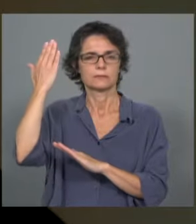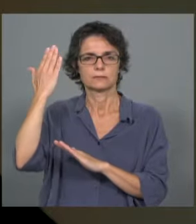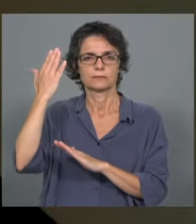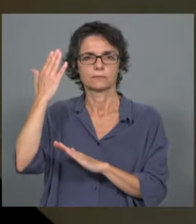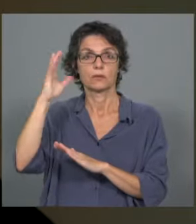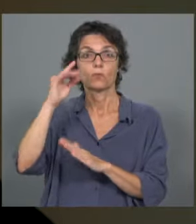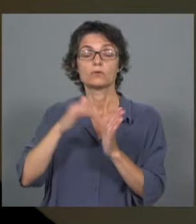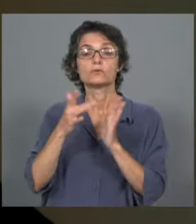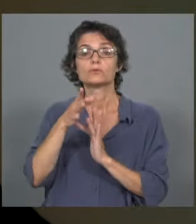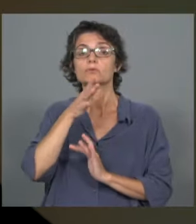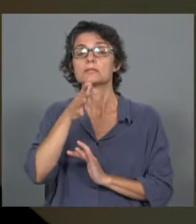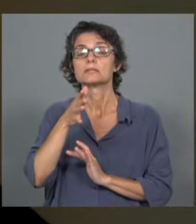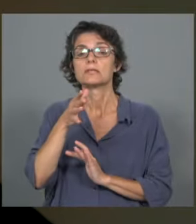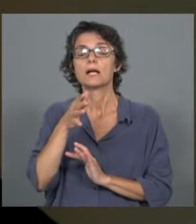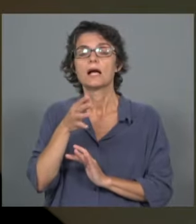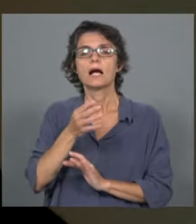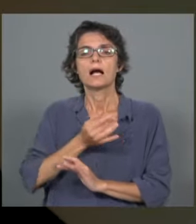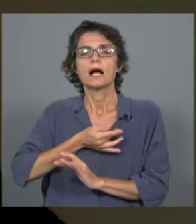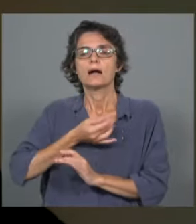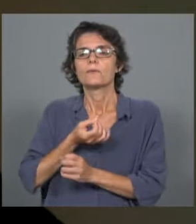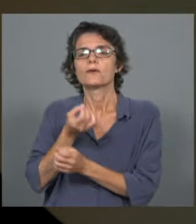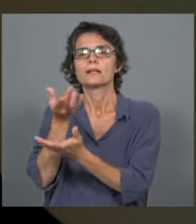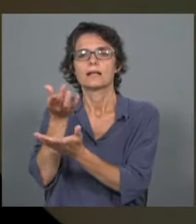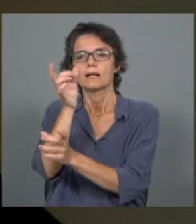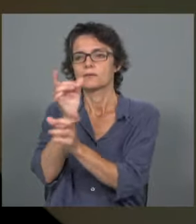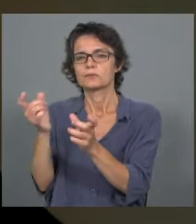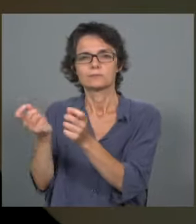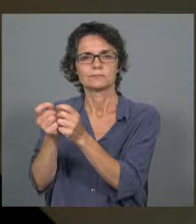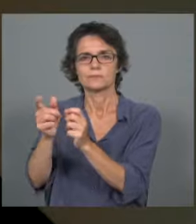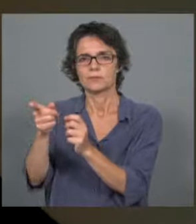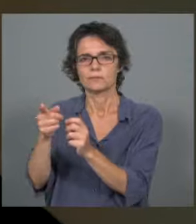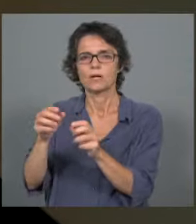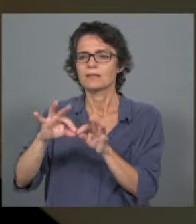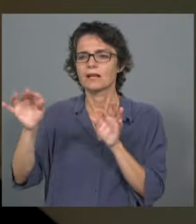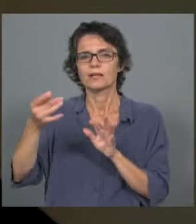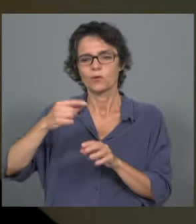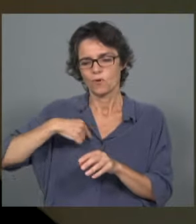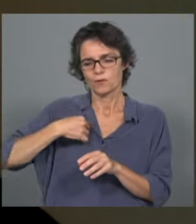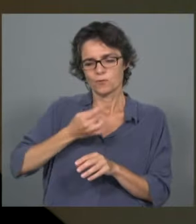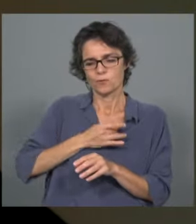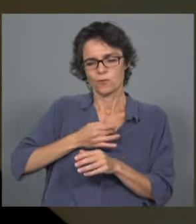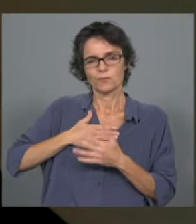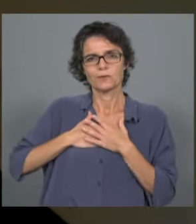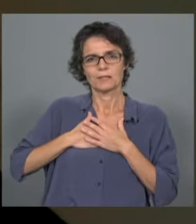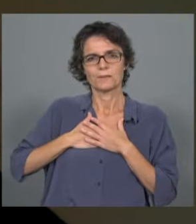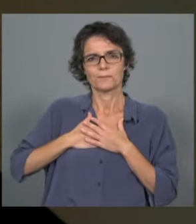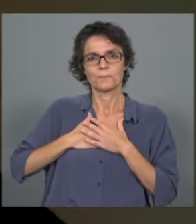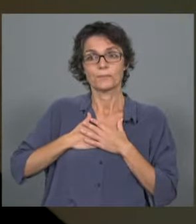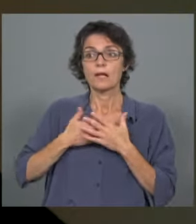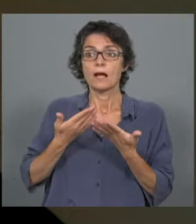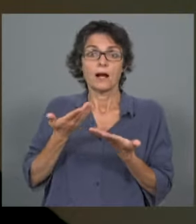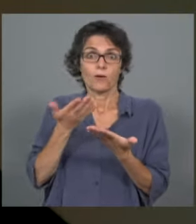diz: ama o teu próximo como a ti mesmo. E a verdade é que vivemos nesta crise climática e